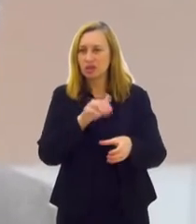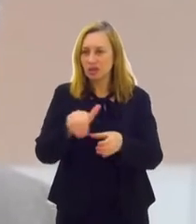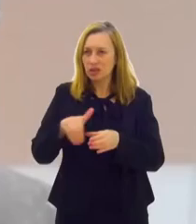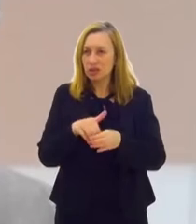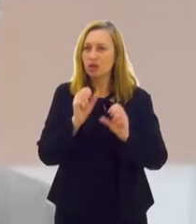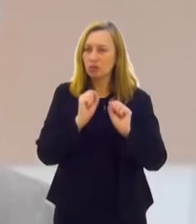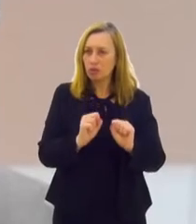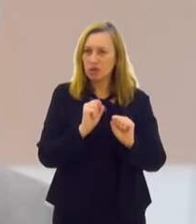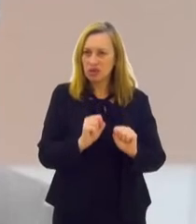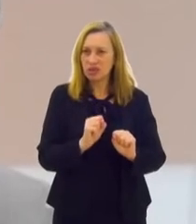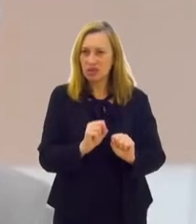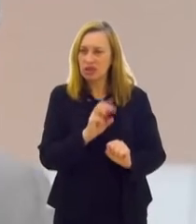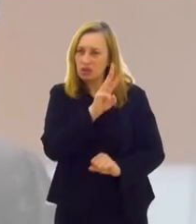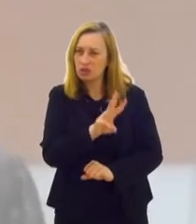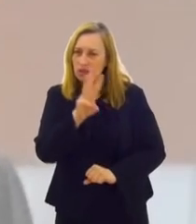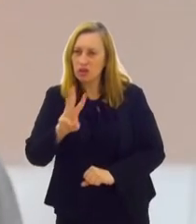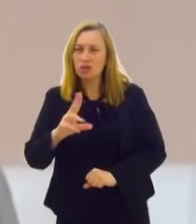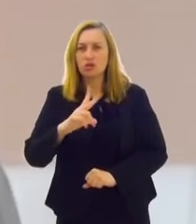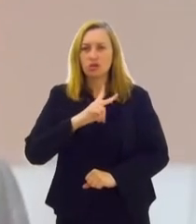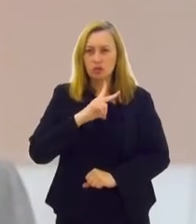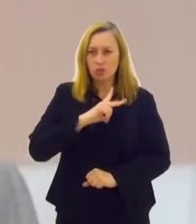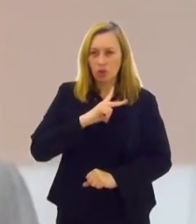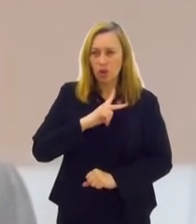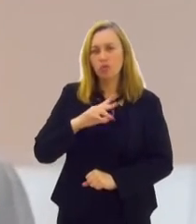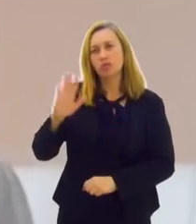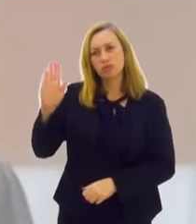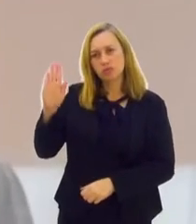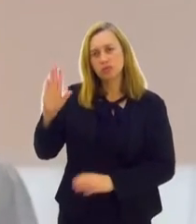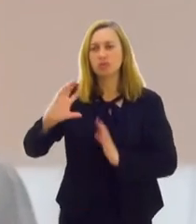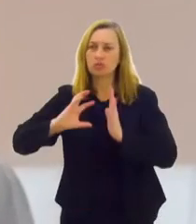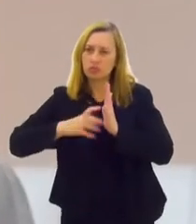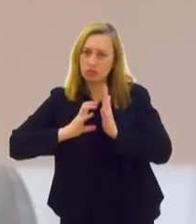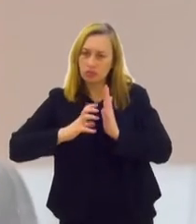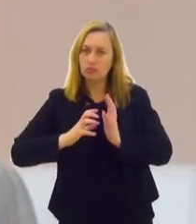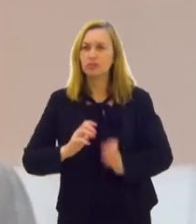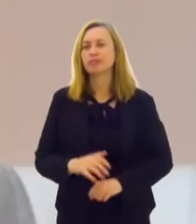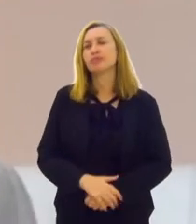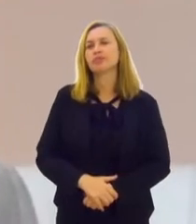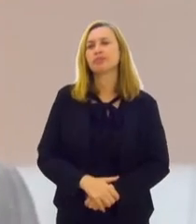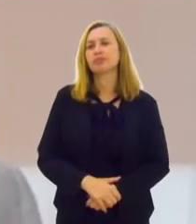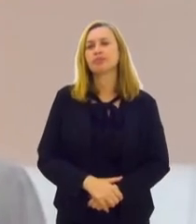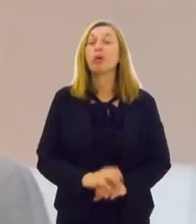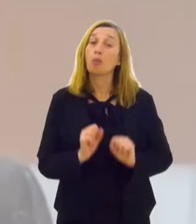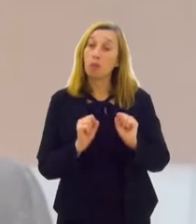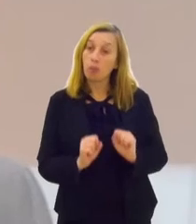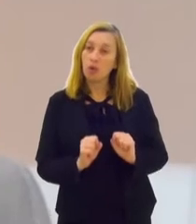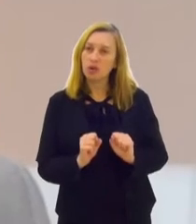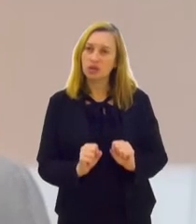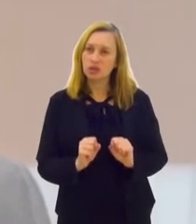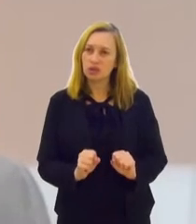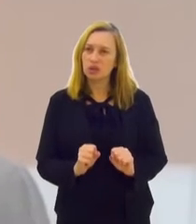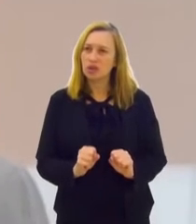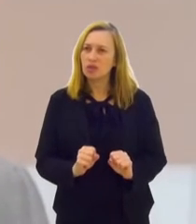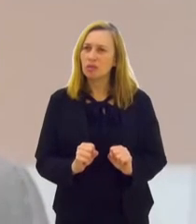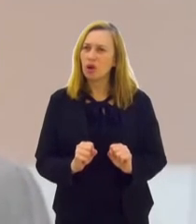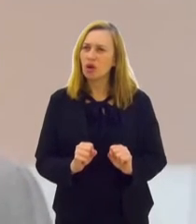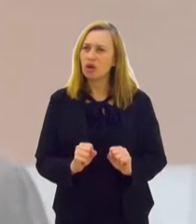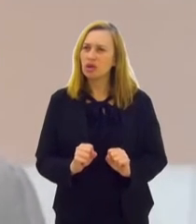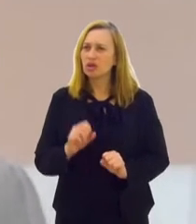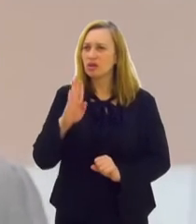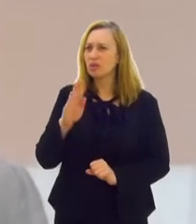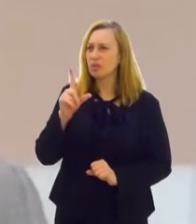propaganda eleitoral pode ser no site do próprio candidato, do partido ou da coligação, pode ser